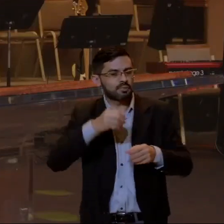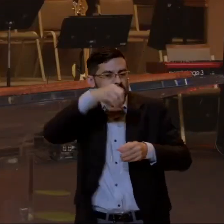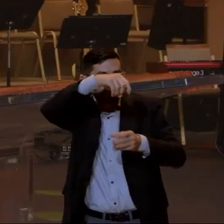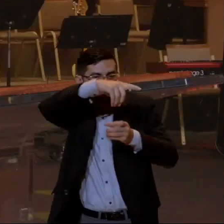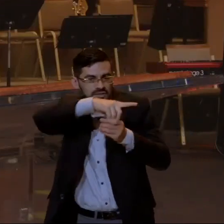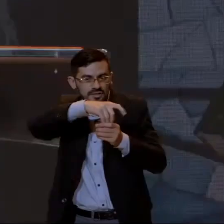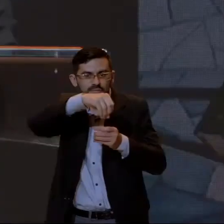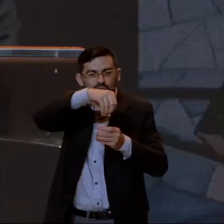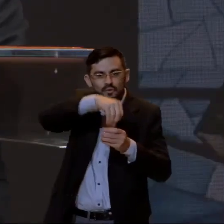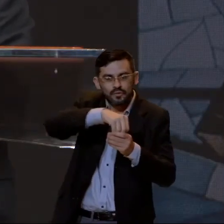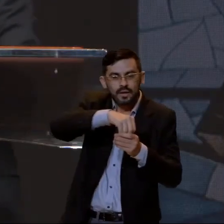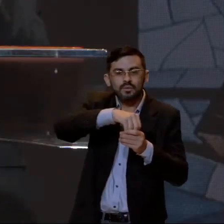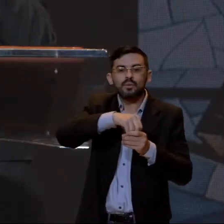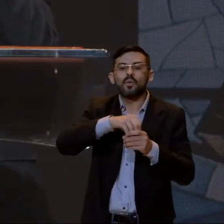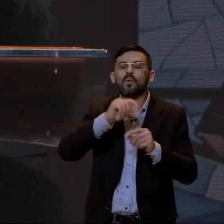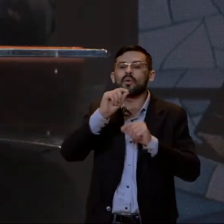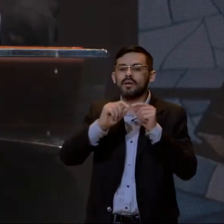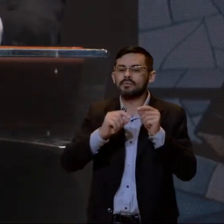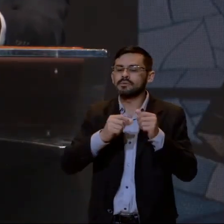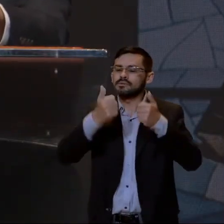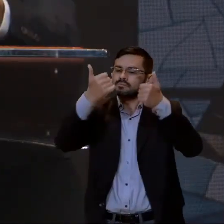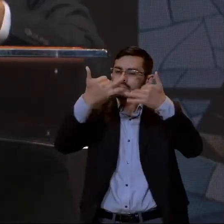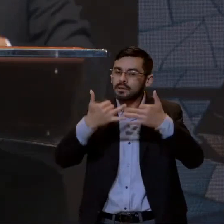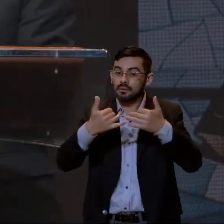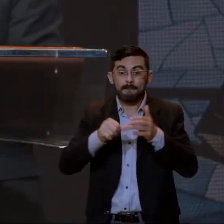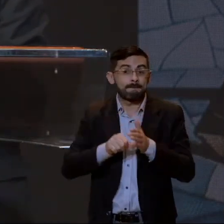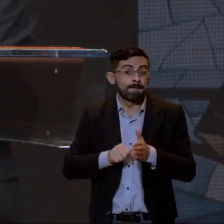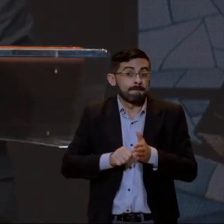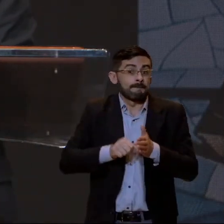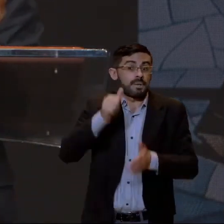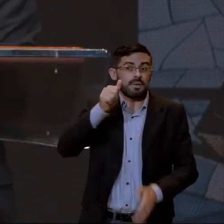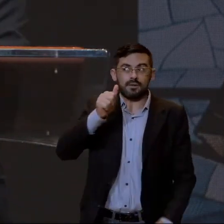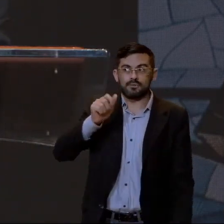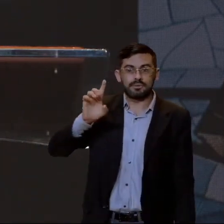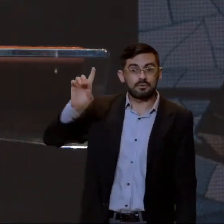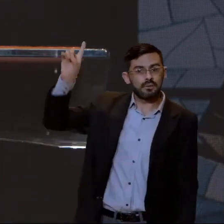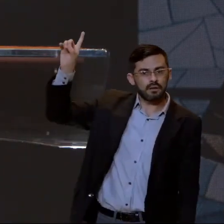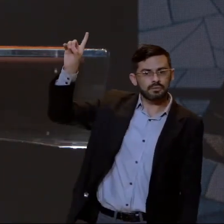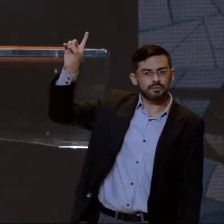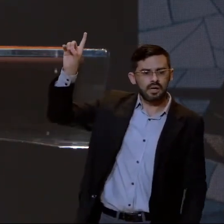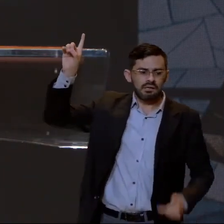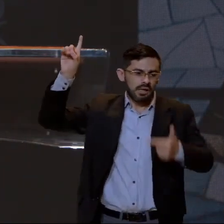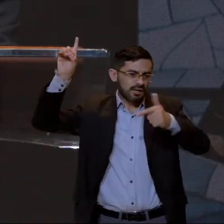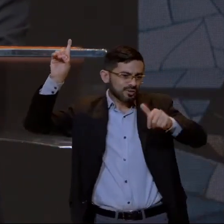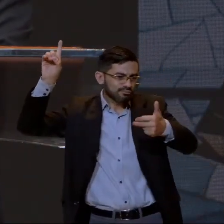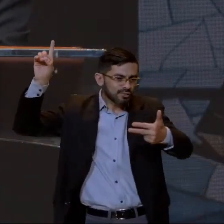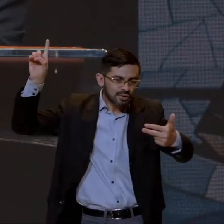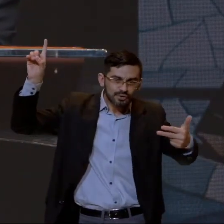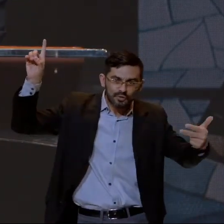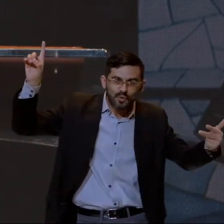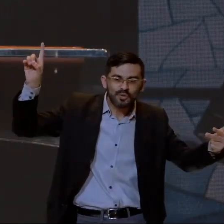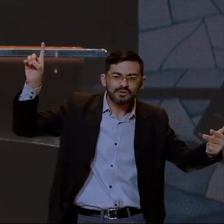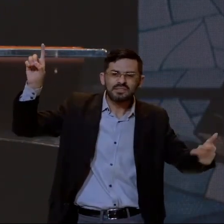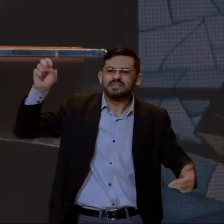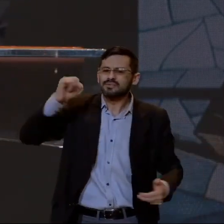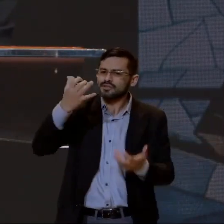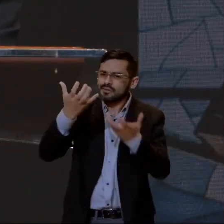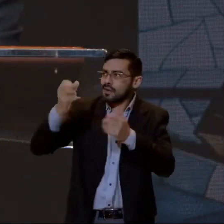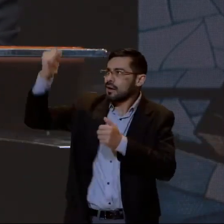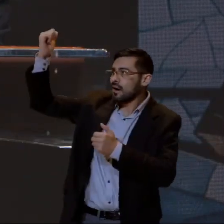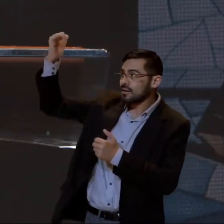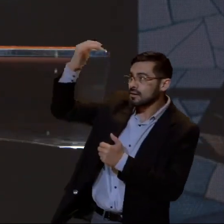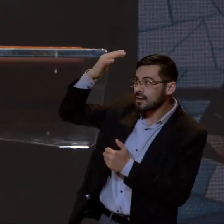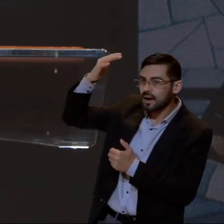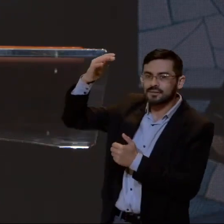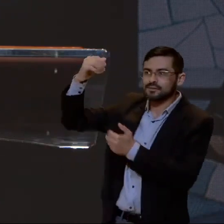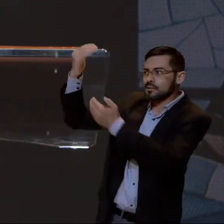a lição é: primeiro Deus. Se você quiser ter todas as outras coisas, se você quiser ter a graça de Deus, o favor de